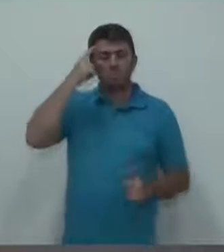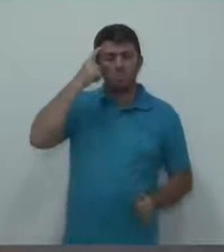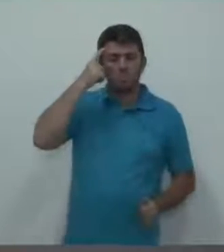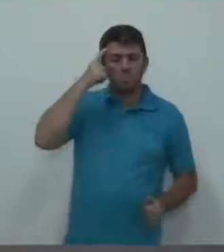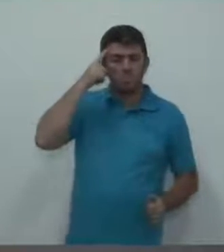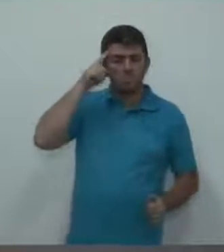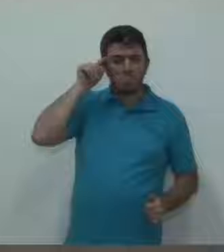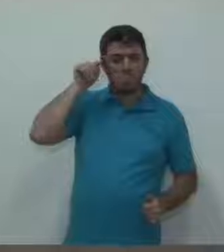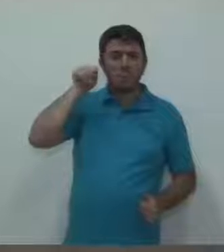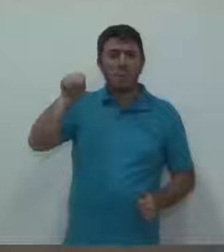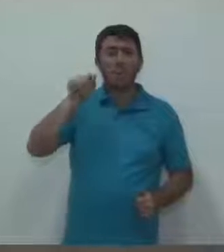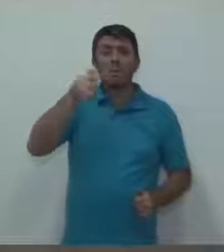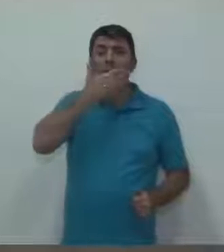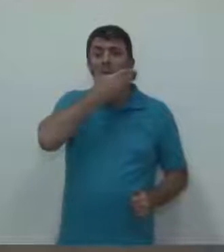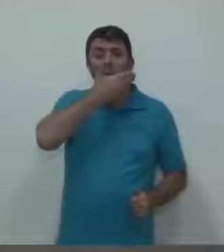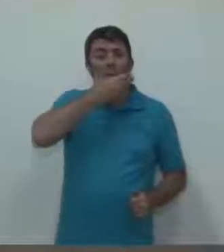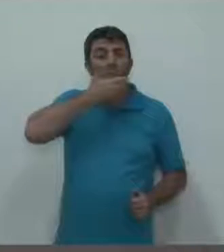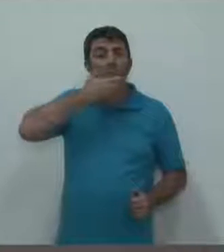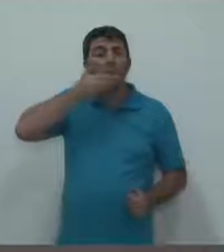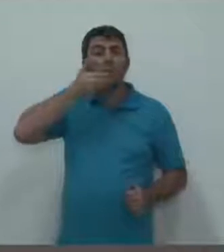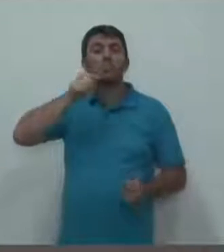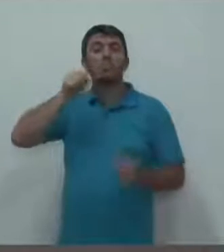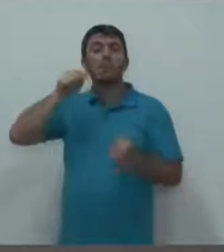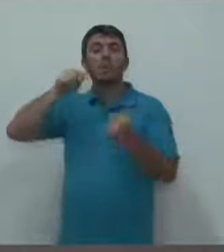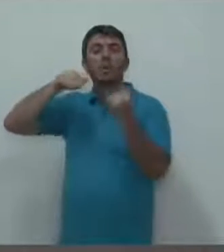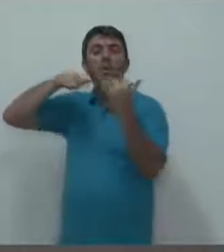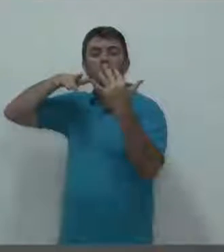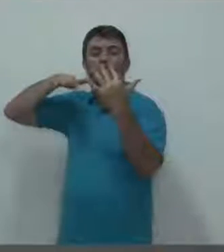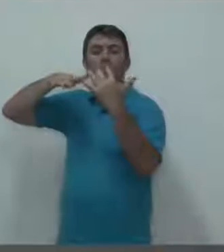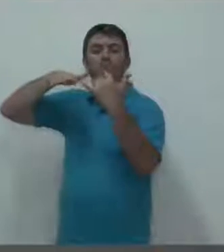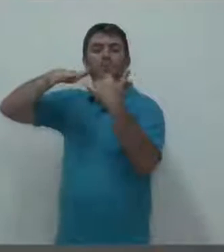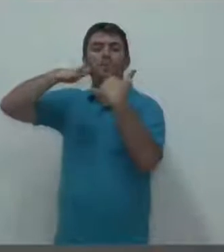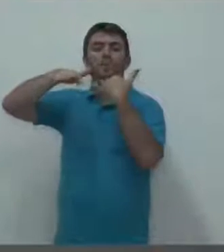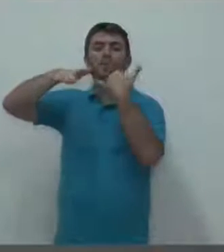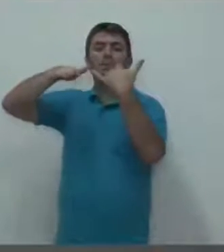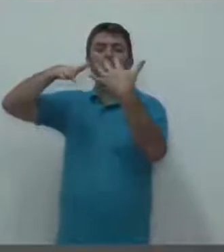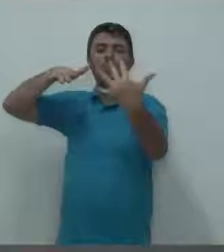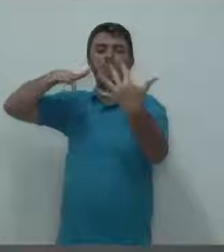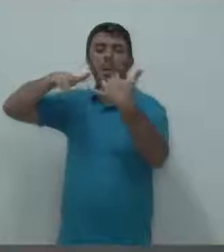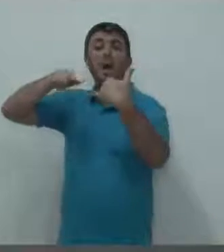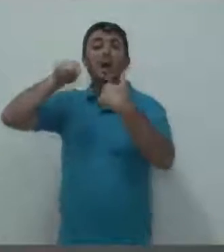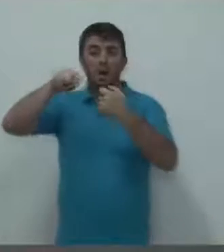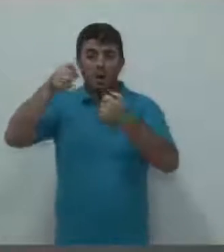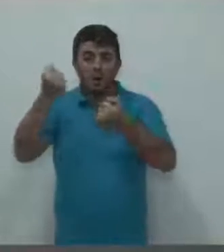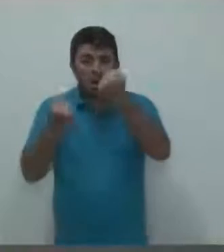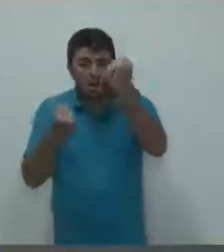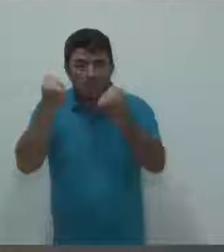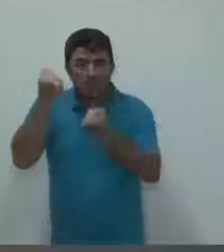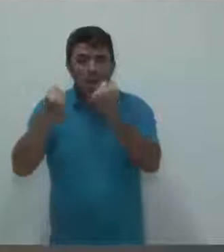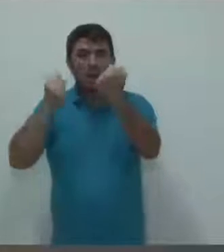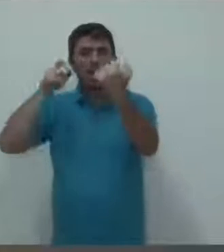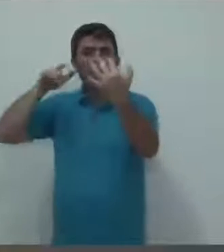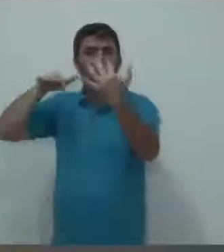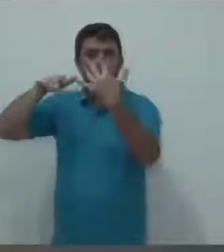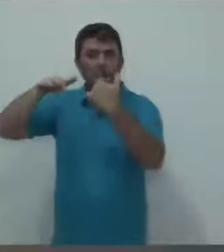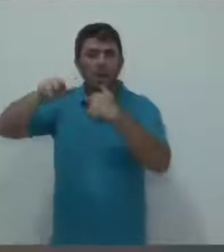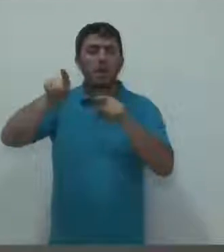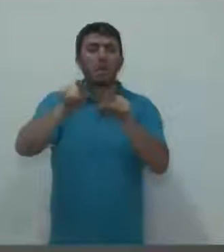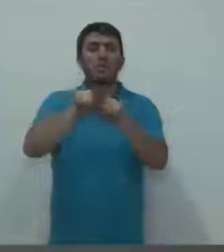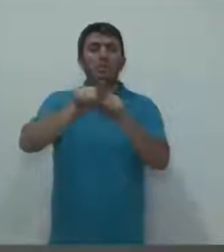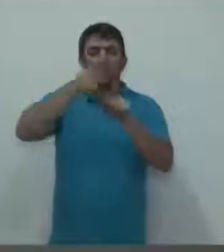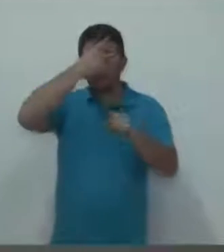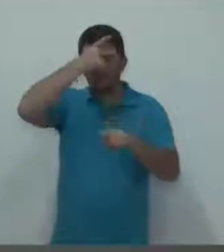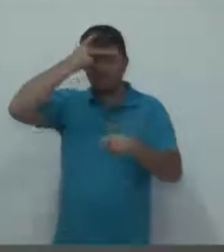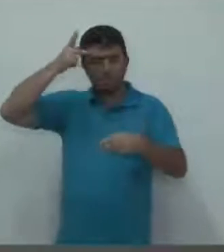aí criar melhores condições de tráfego para todo mundo, seja para veículos, que é uma realidade que o nosso povo usa e gosta, seja para